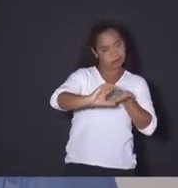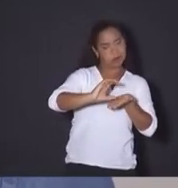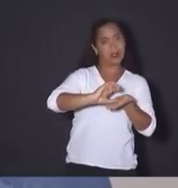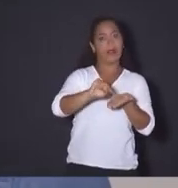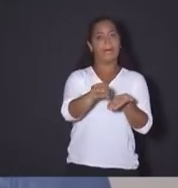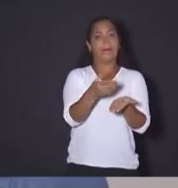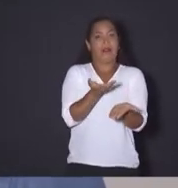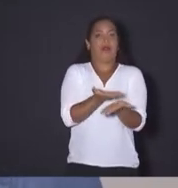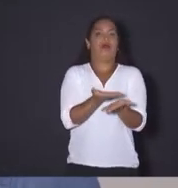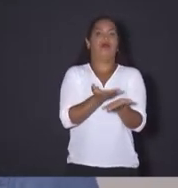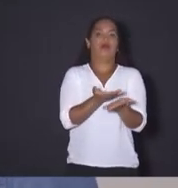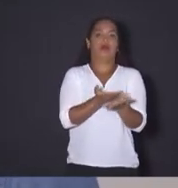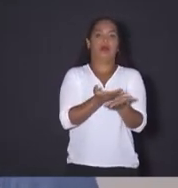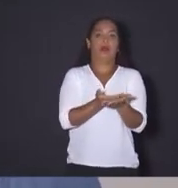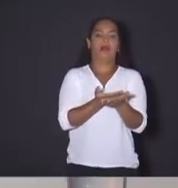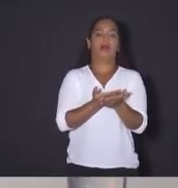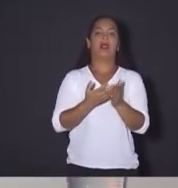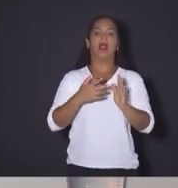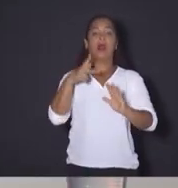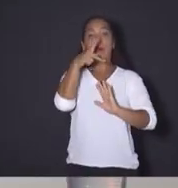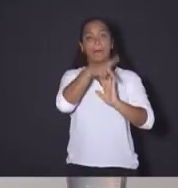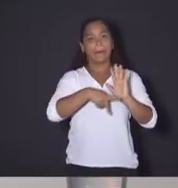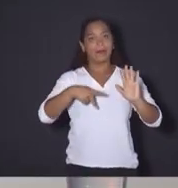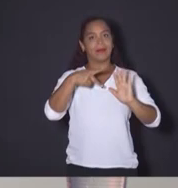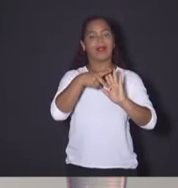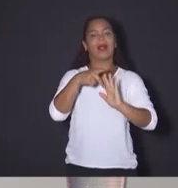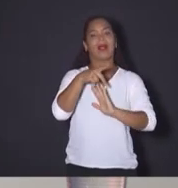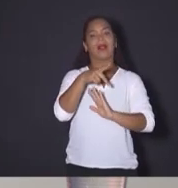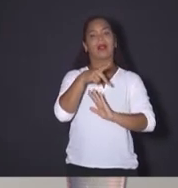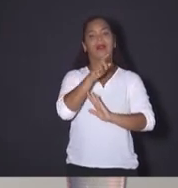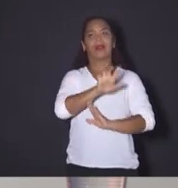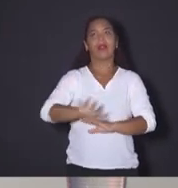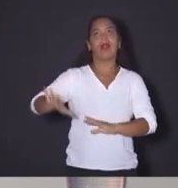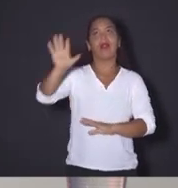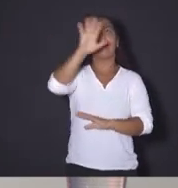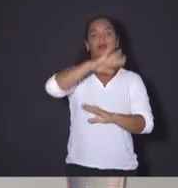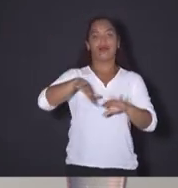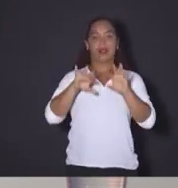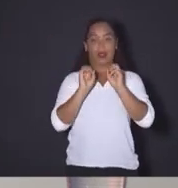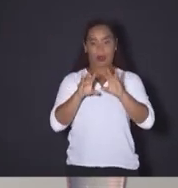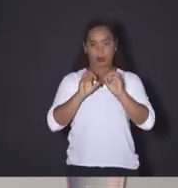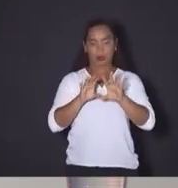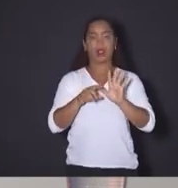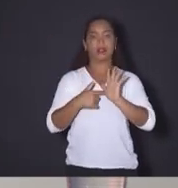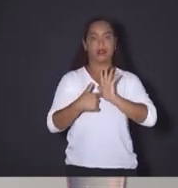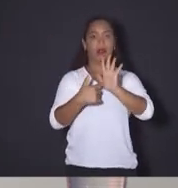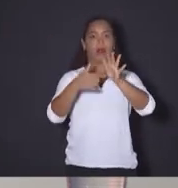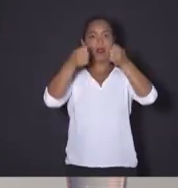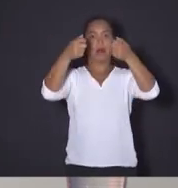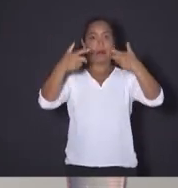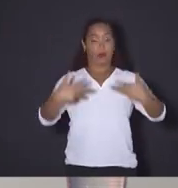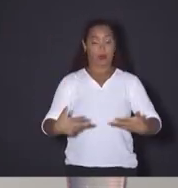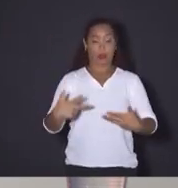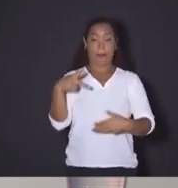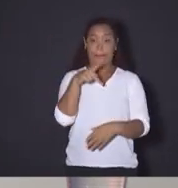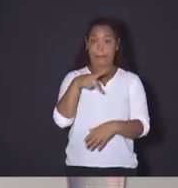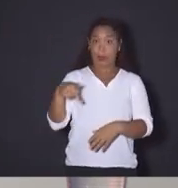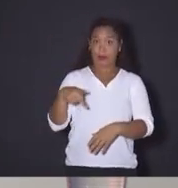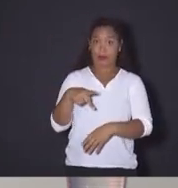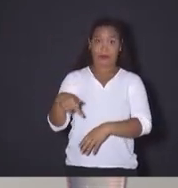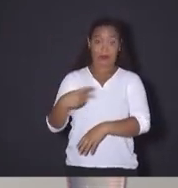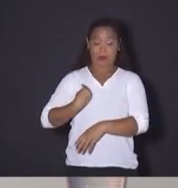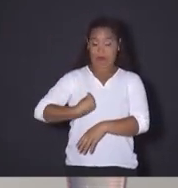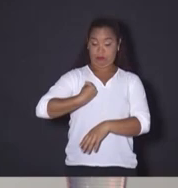aí o plano nacional de educação define que a formação inicial para os profissionais para os professores que atuam na educação básica